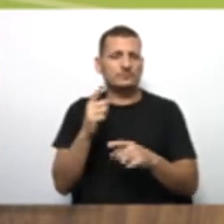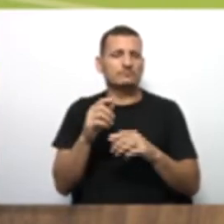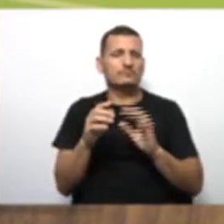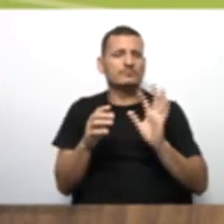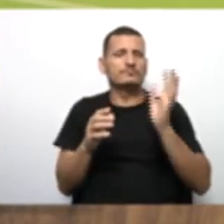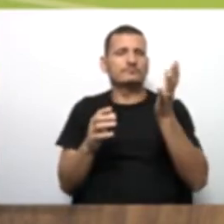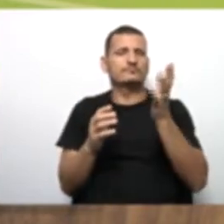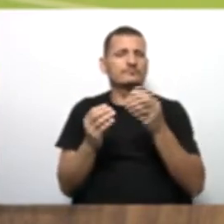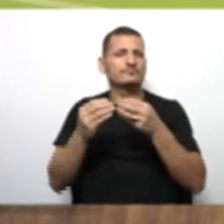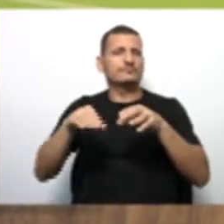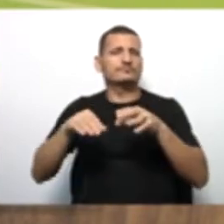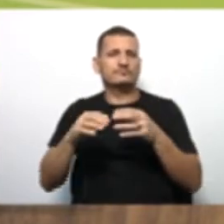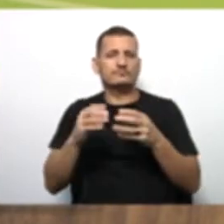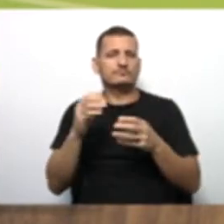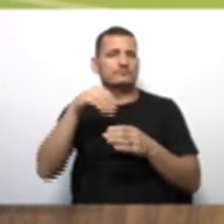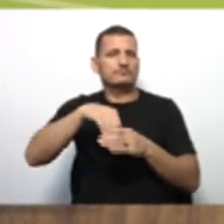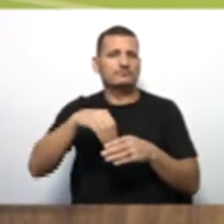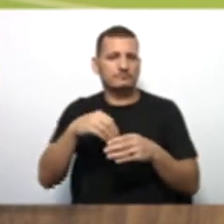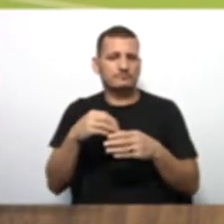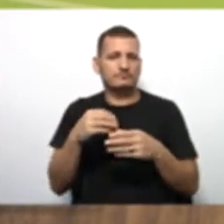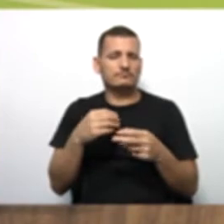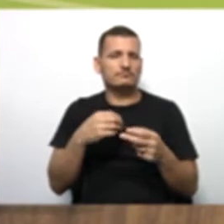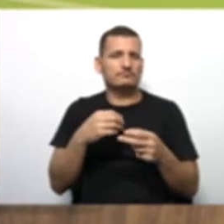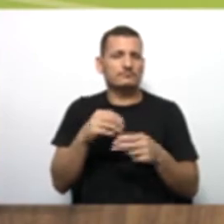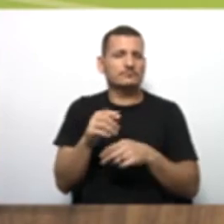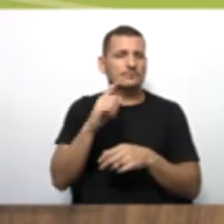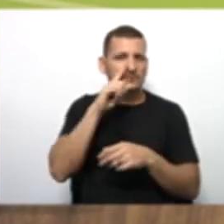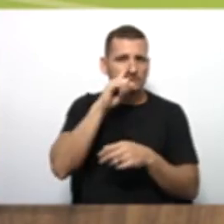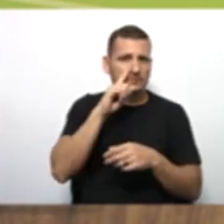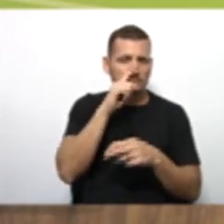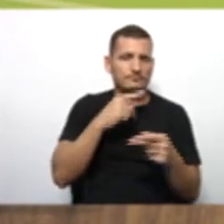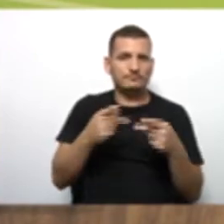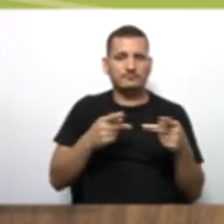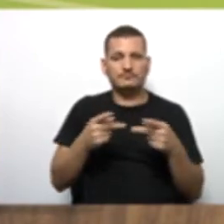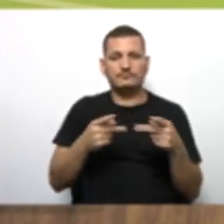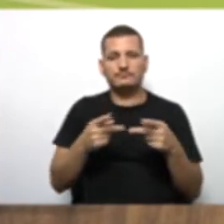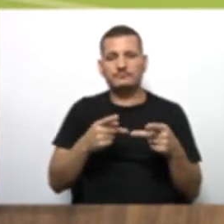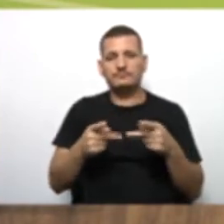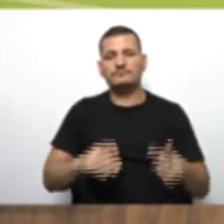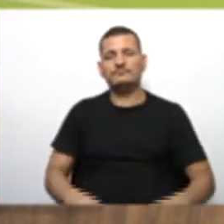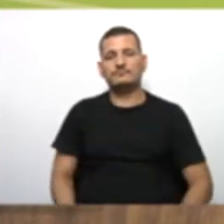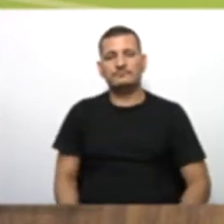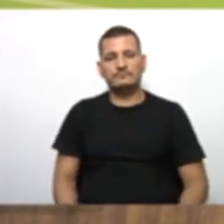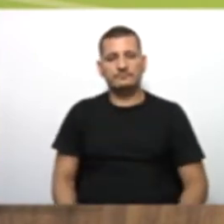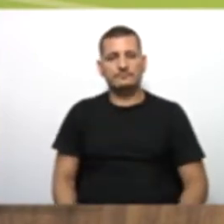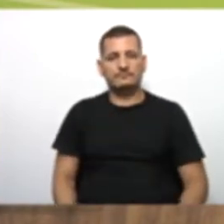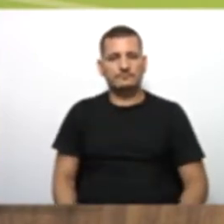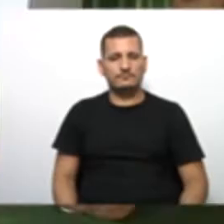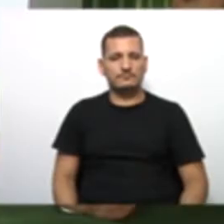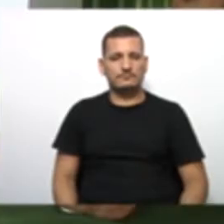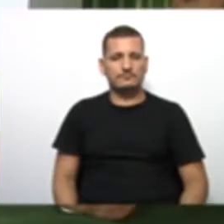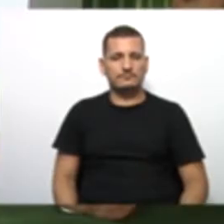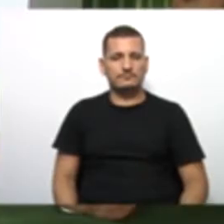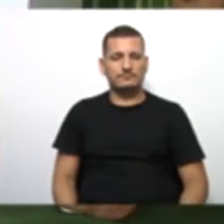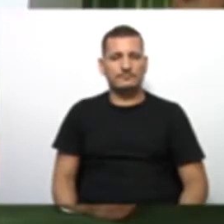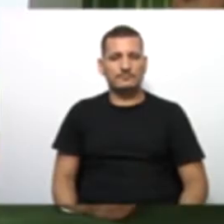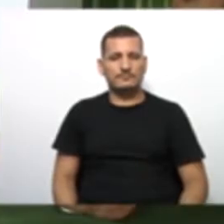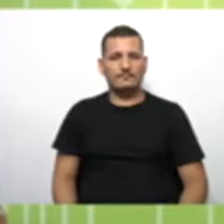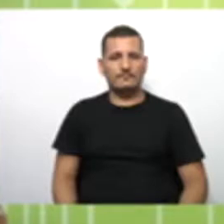dentro do tratamento da questão dos riscos na elaboração de projetos, né? Perfeito, professor